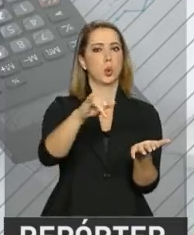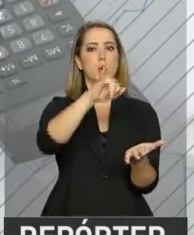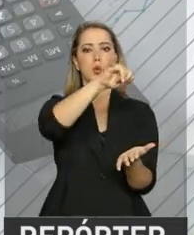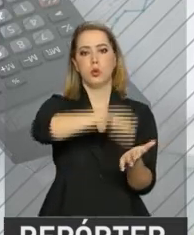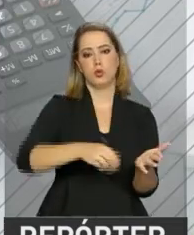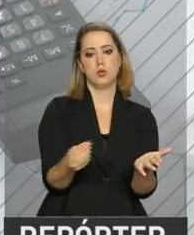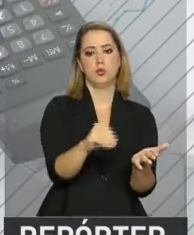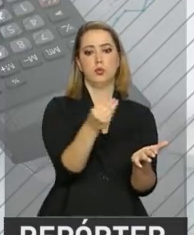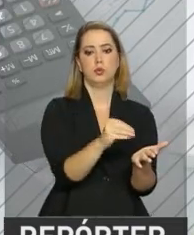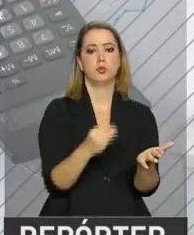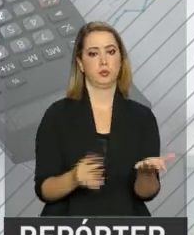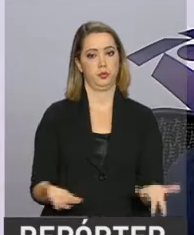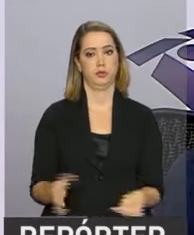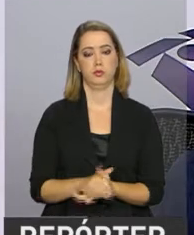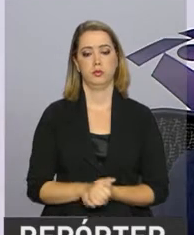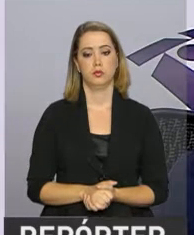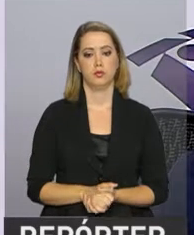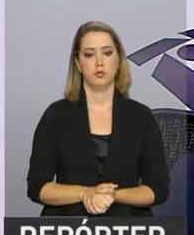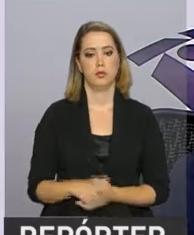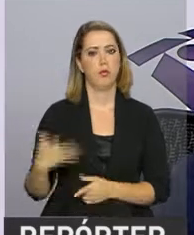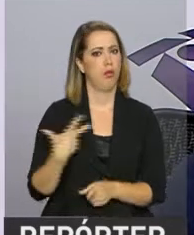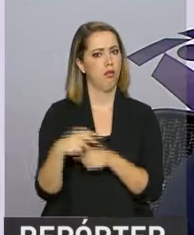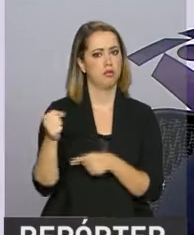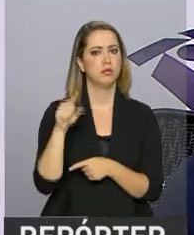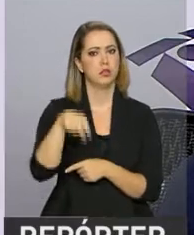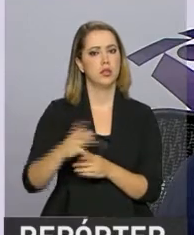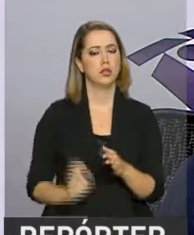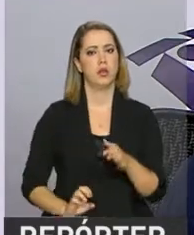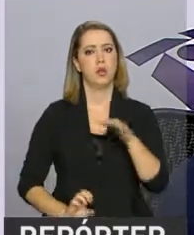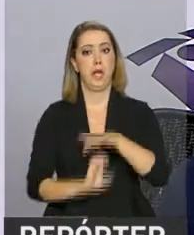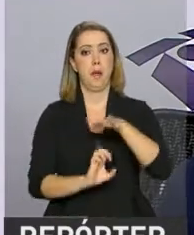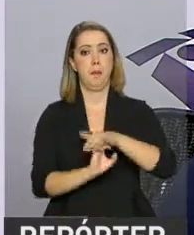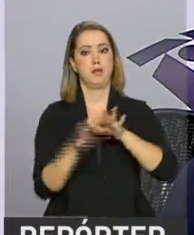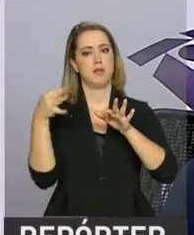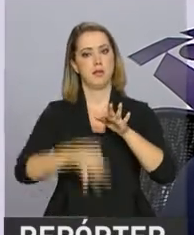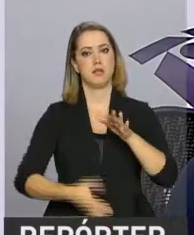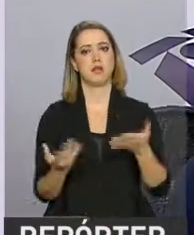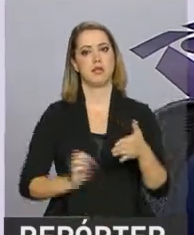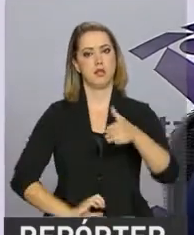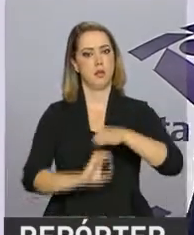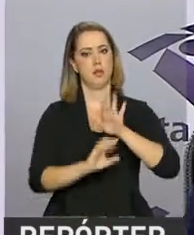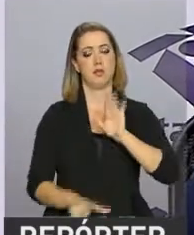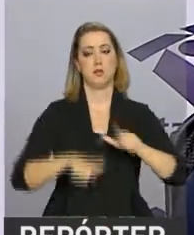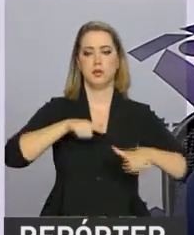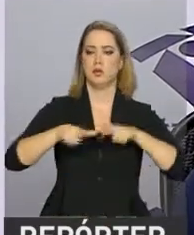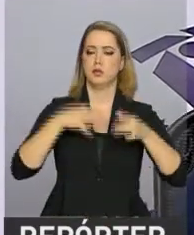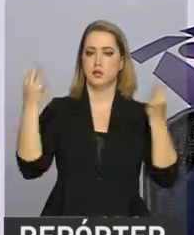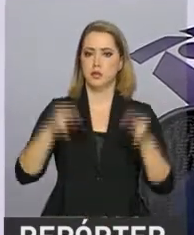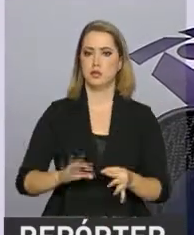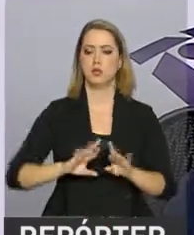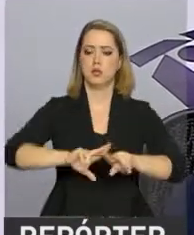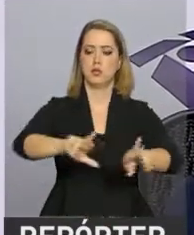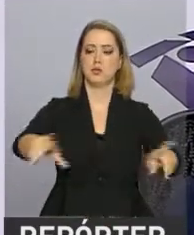e municipais maior ganho é formalização empresarial e também formalização do emprego muitas empresas nesses